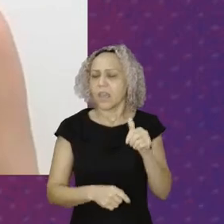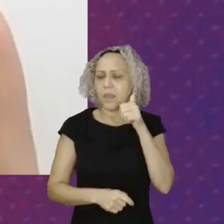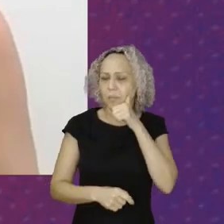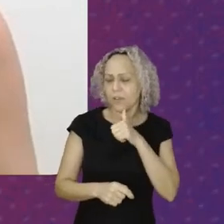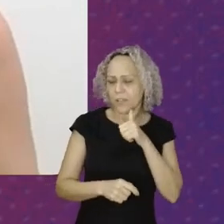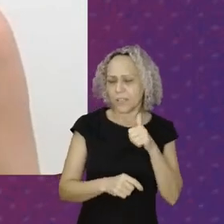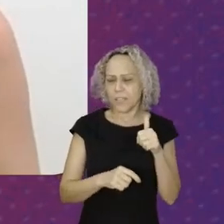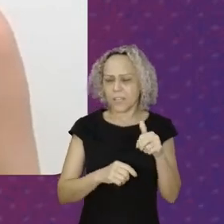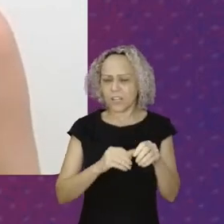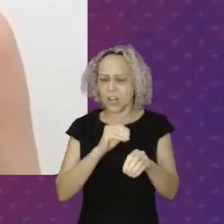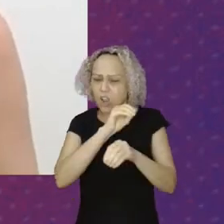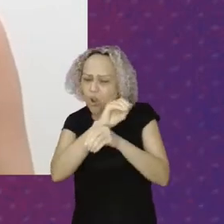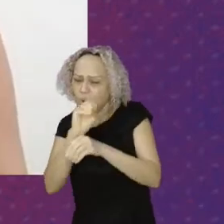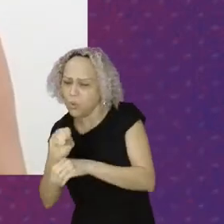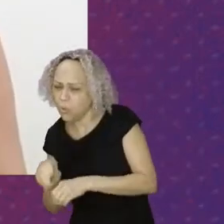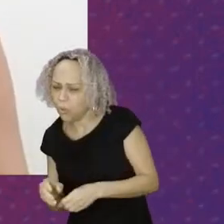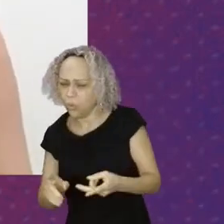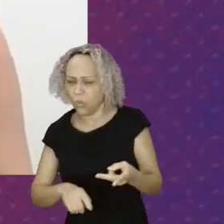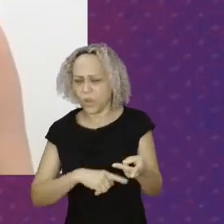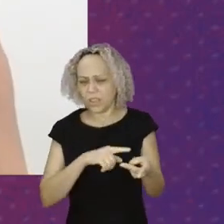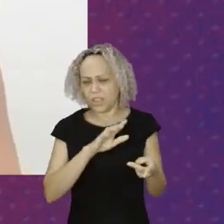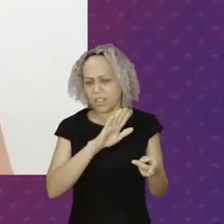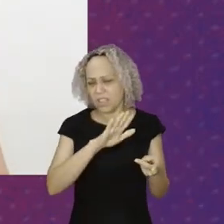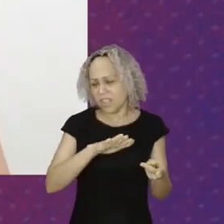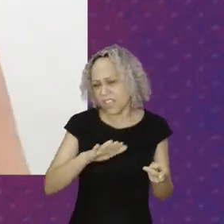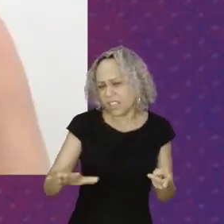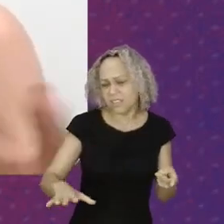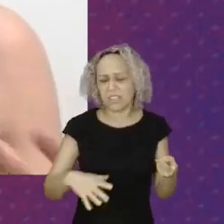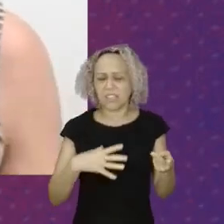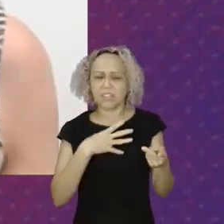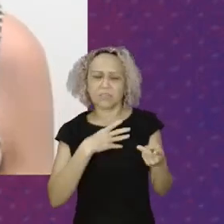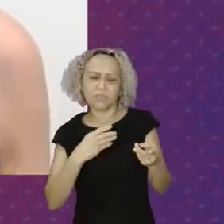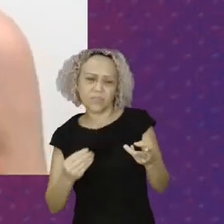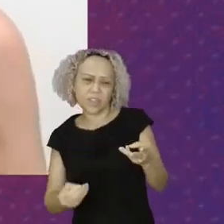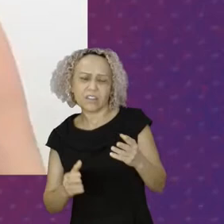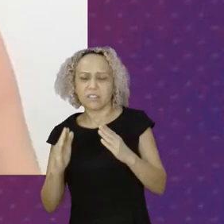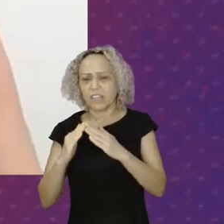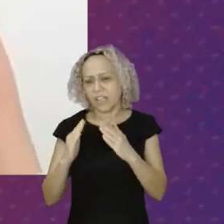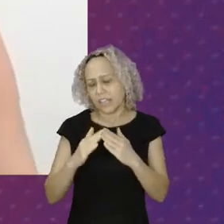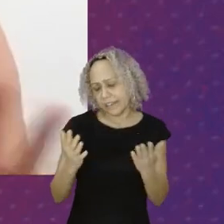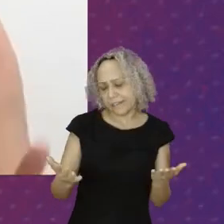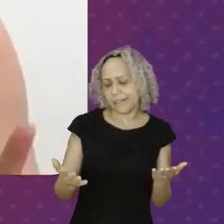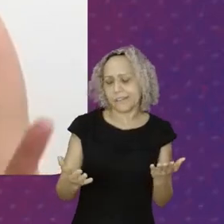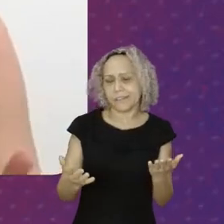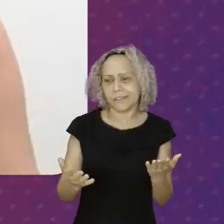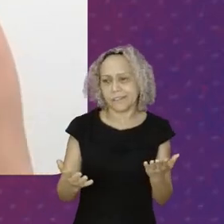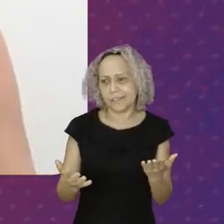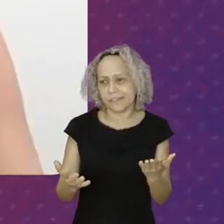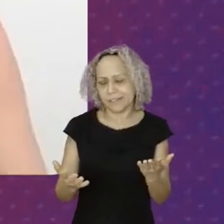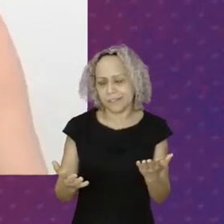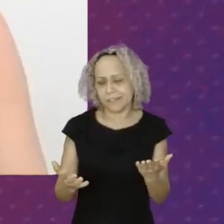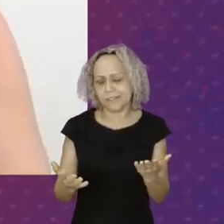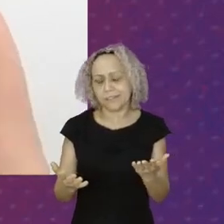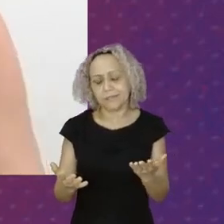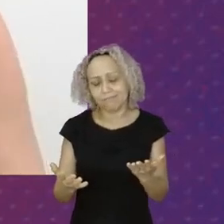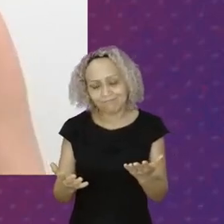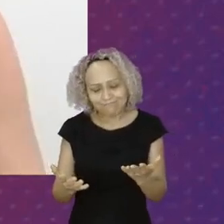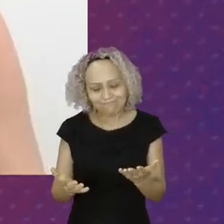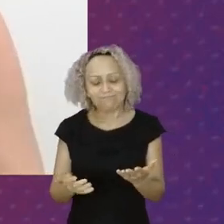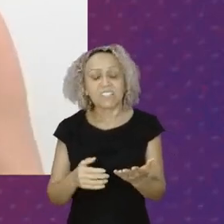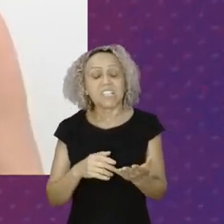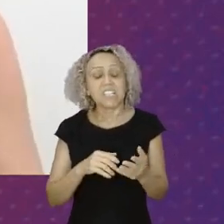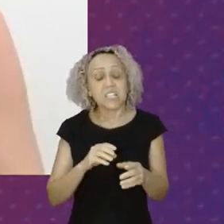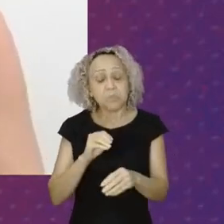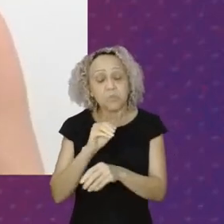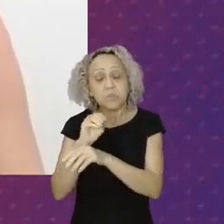família, pela casa, pelos filhos, pelo marido, pela esposa, etc, etc, seja num